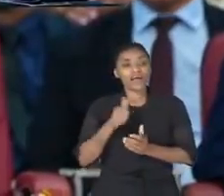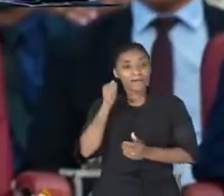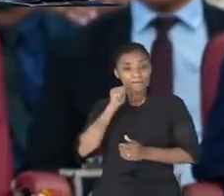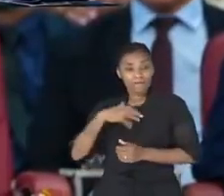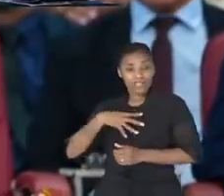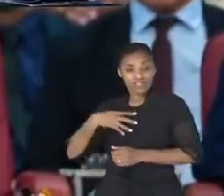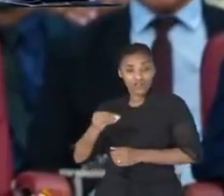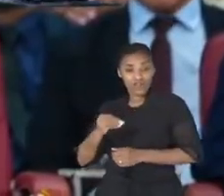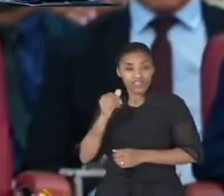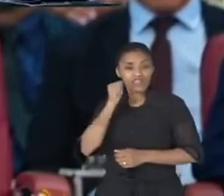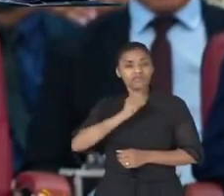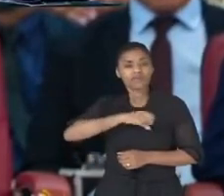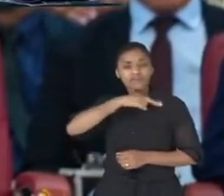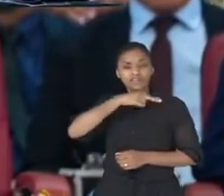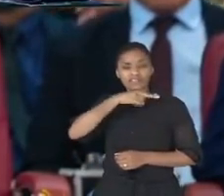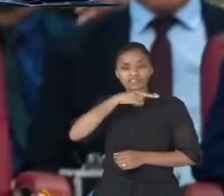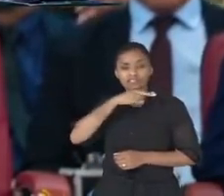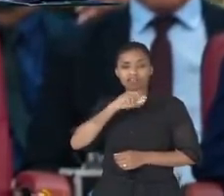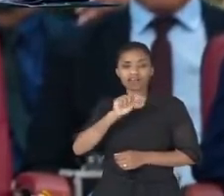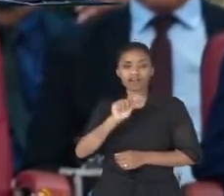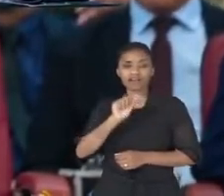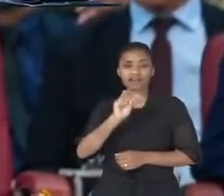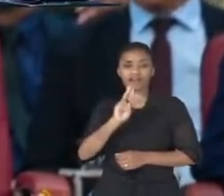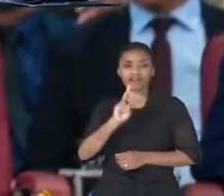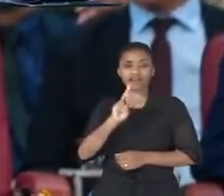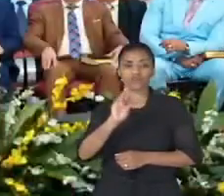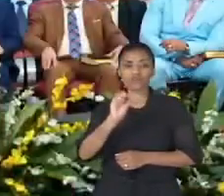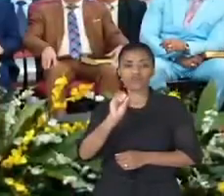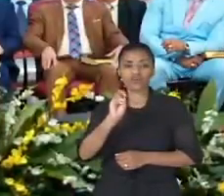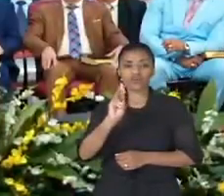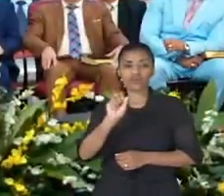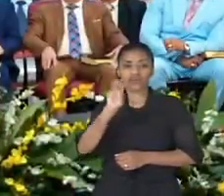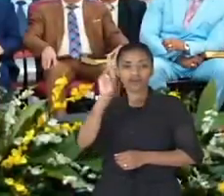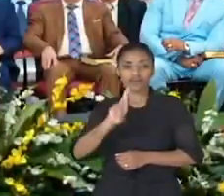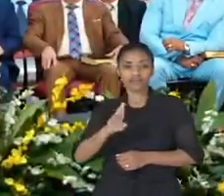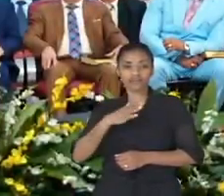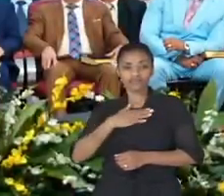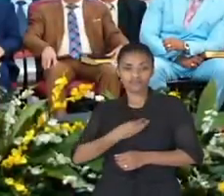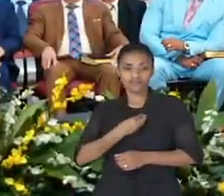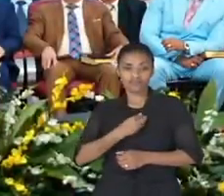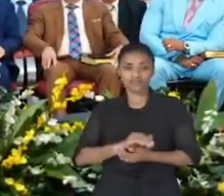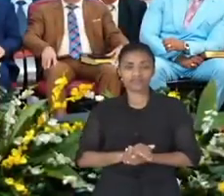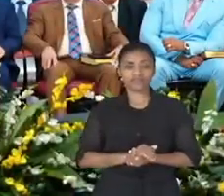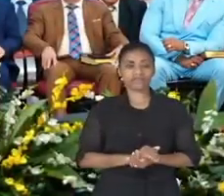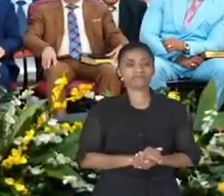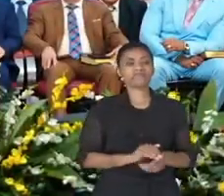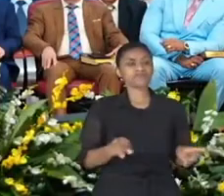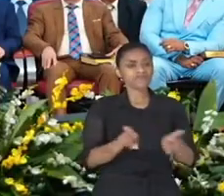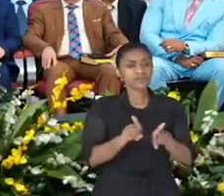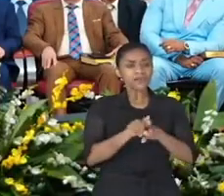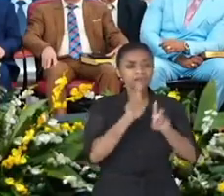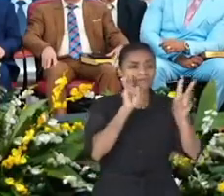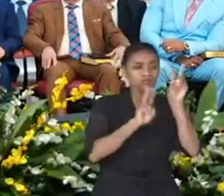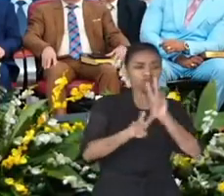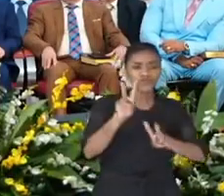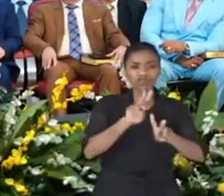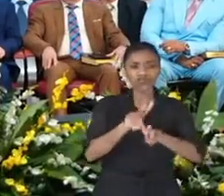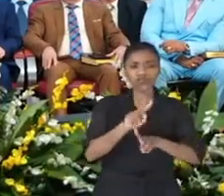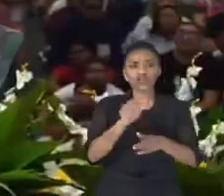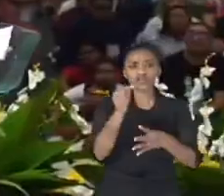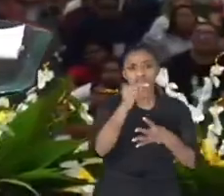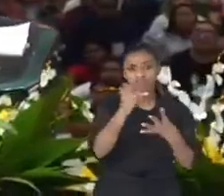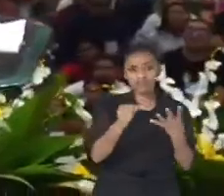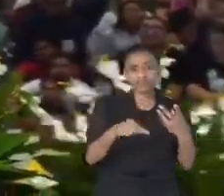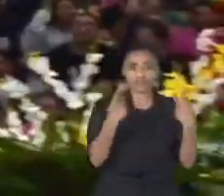e a minha netinha Aurora é a razão da minha vida, né? Estou aqui também vendo tantos pregadores. Renan Lopes está aqui, meu